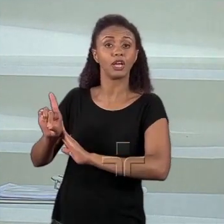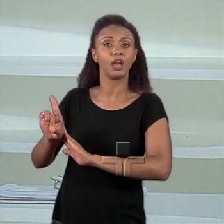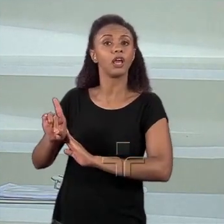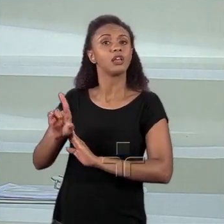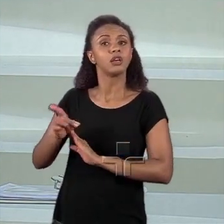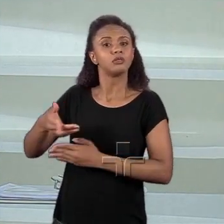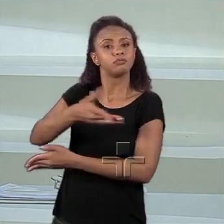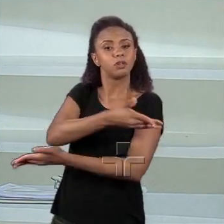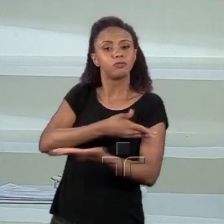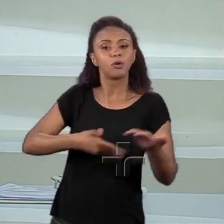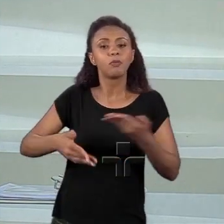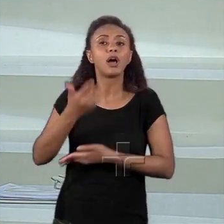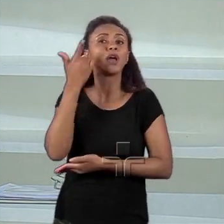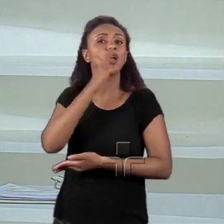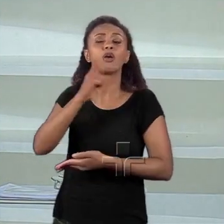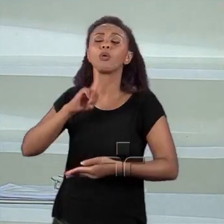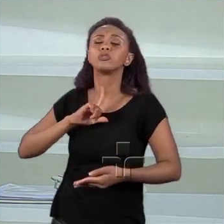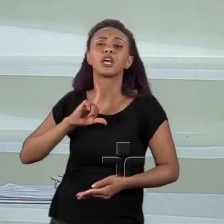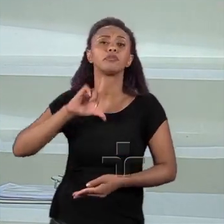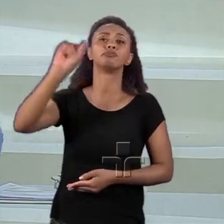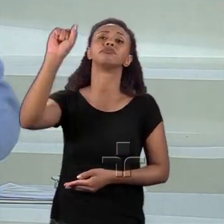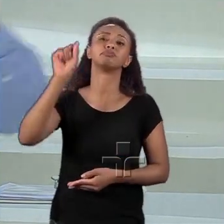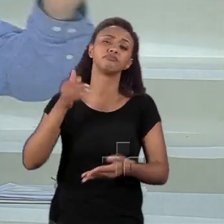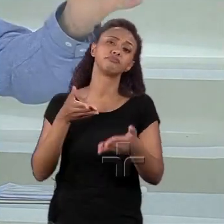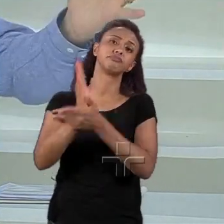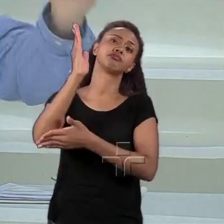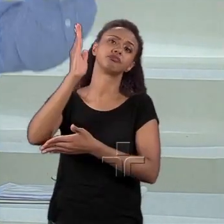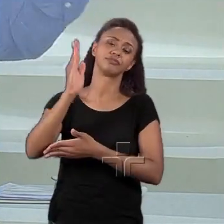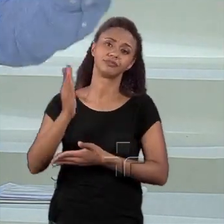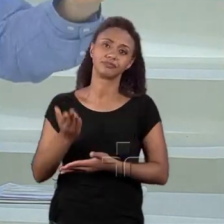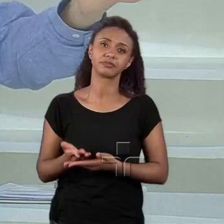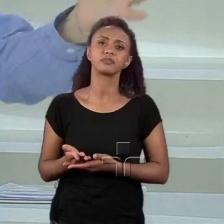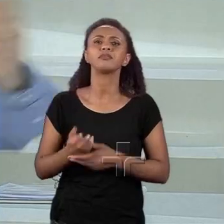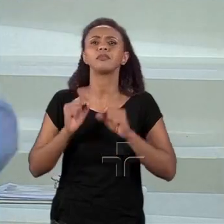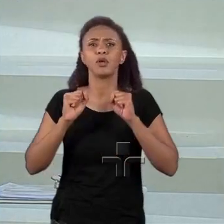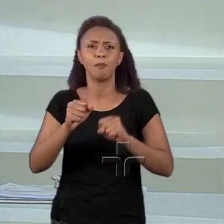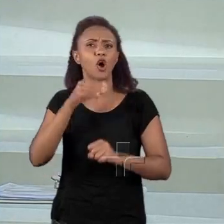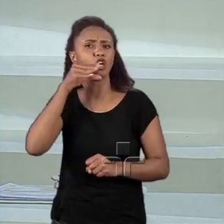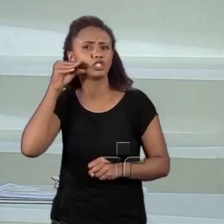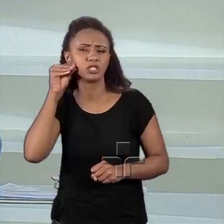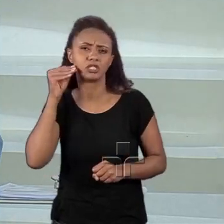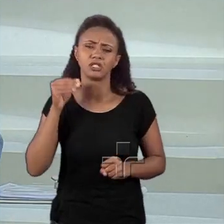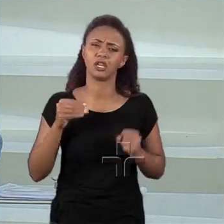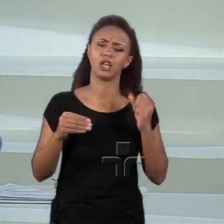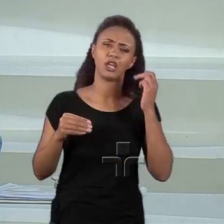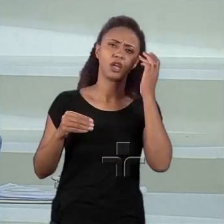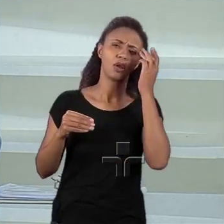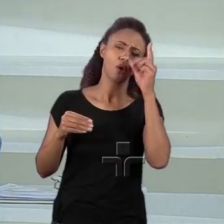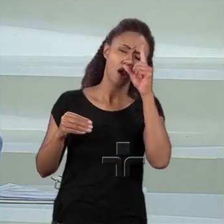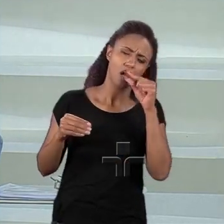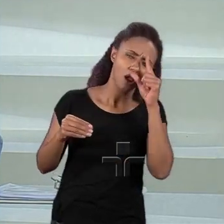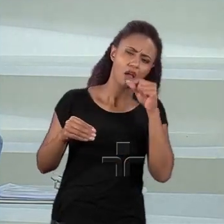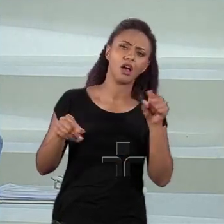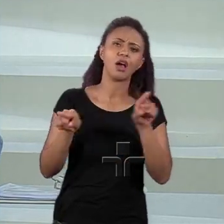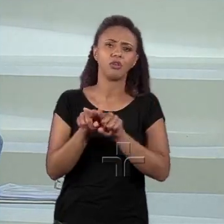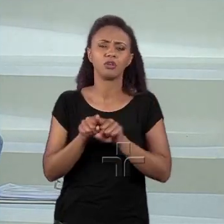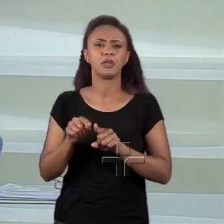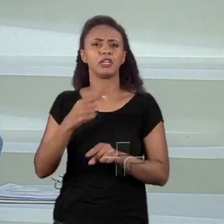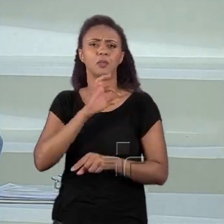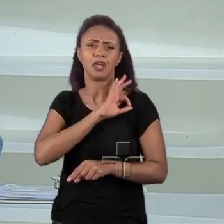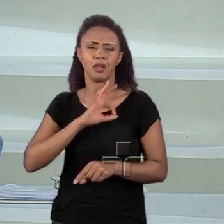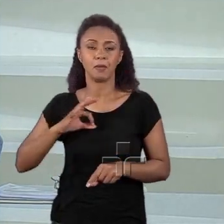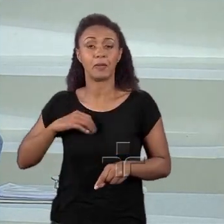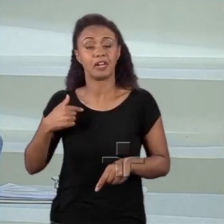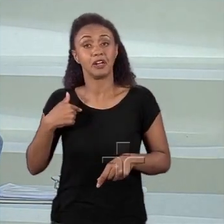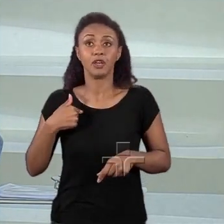vitória contra os extremos. É claro que, por exemplo, o candidato Ciro e o candidato Alckmin são candidatos que também disputam com a Marina essa posição, estão até um